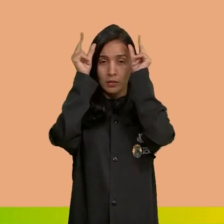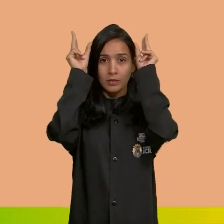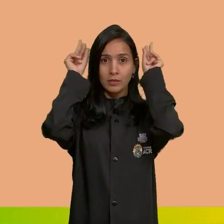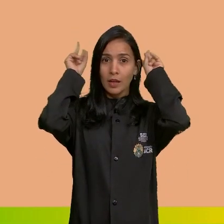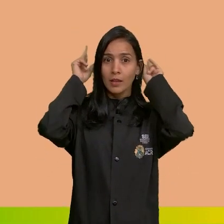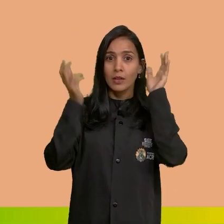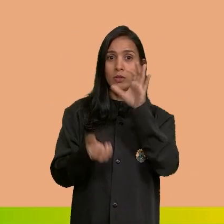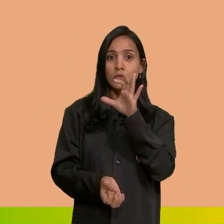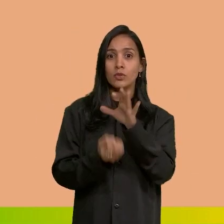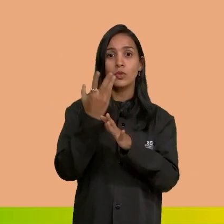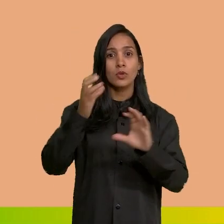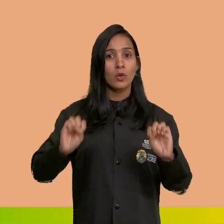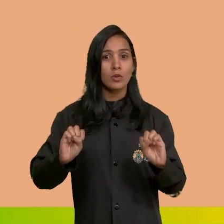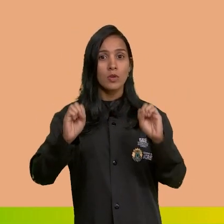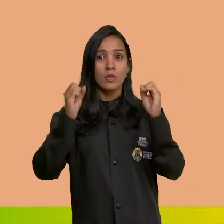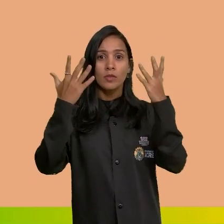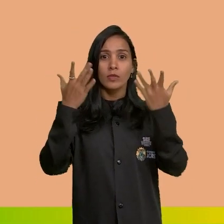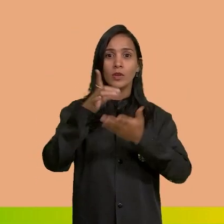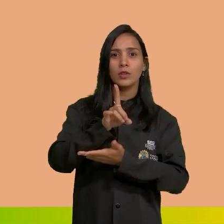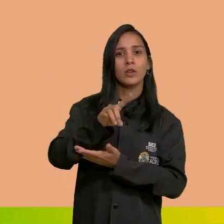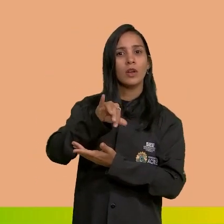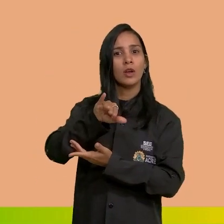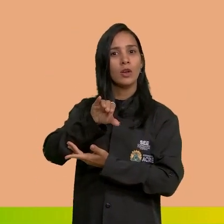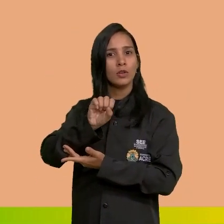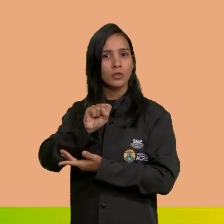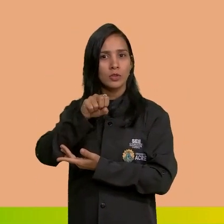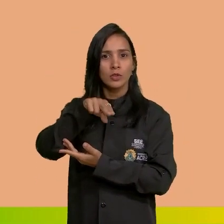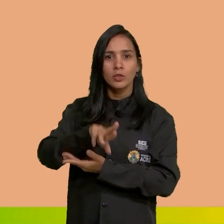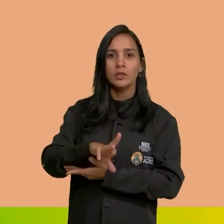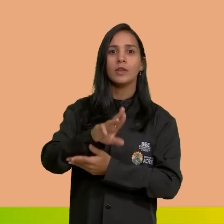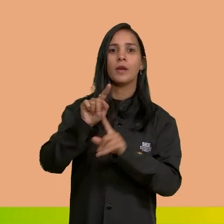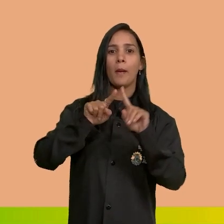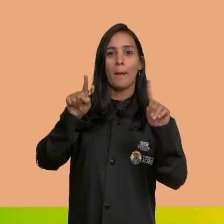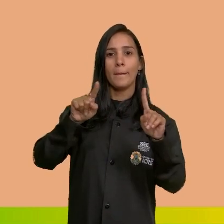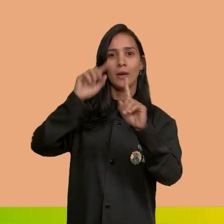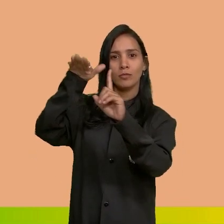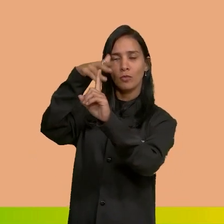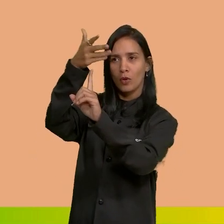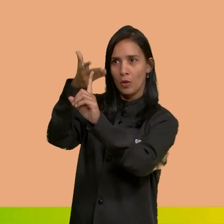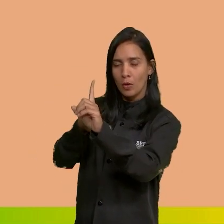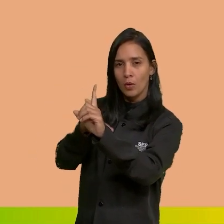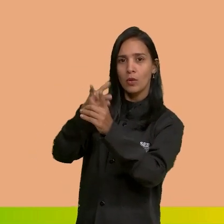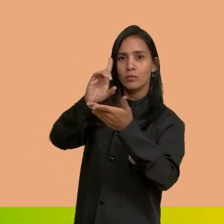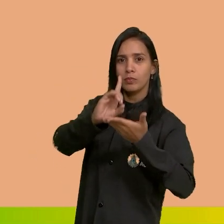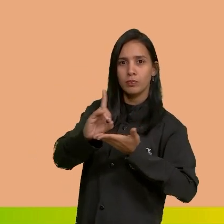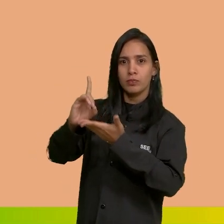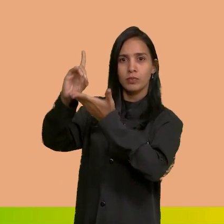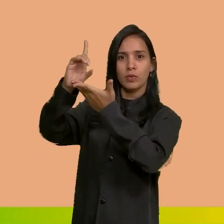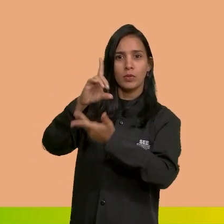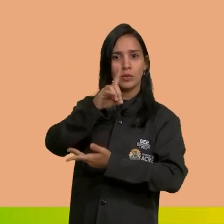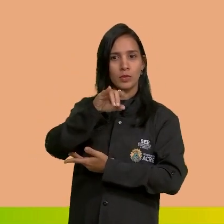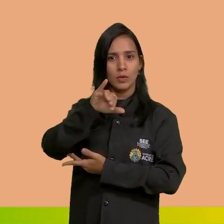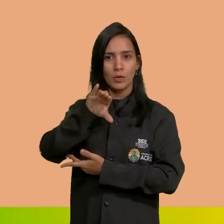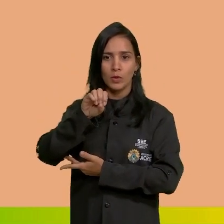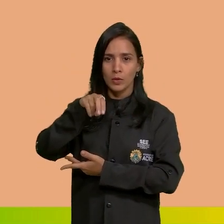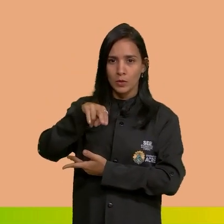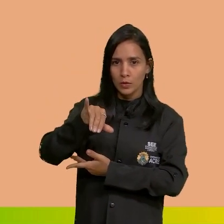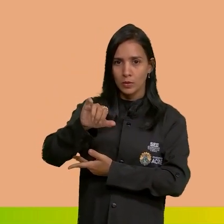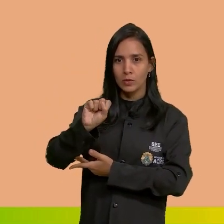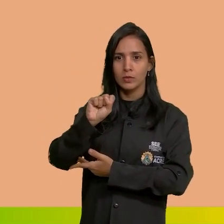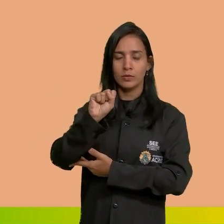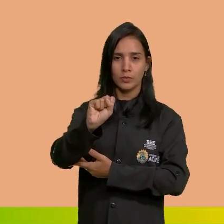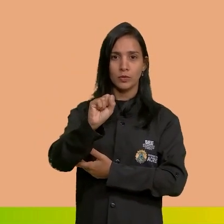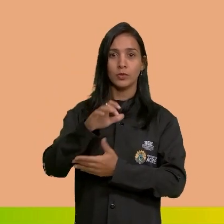das festas dionisíacas realizadas em homenagem ao deus Dionísio, deus